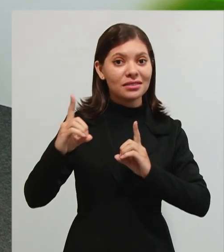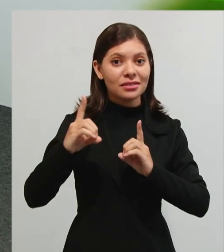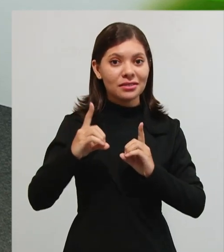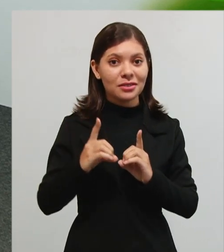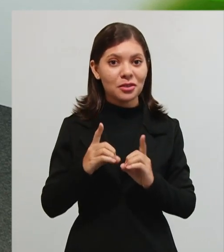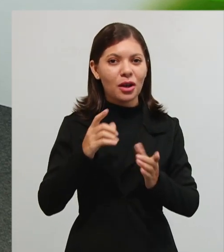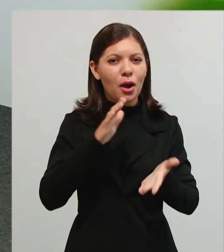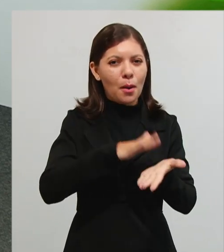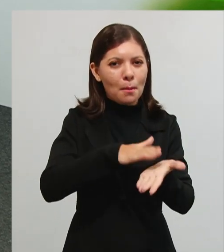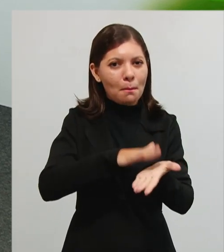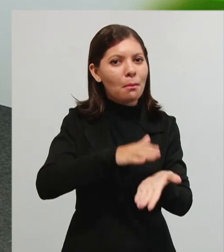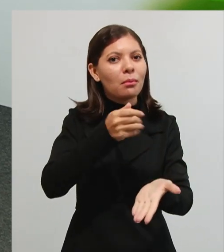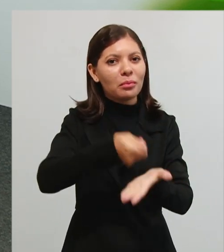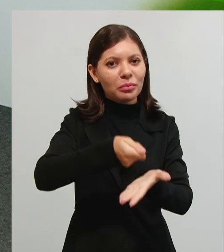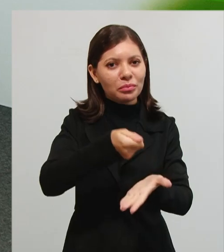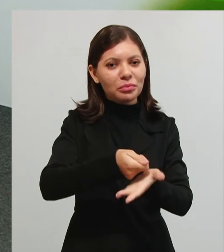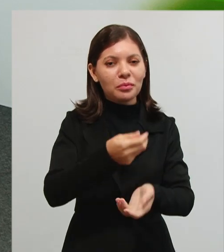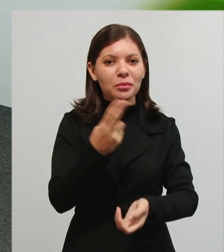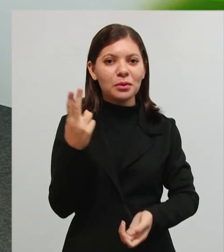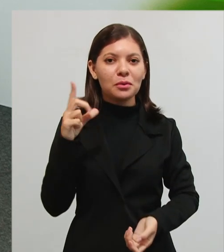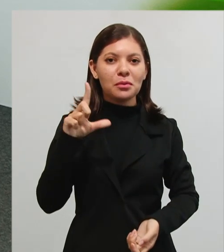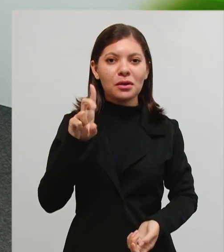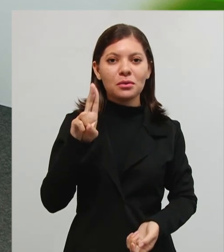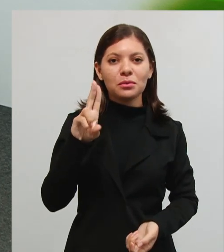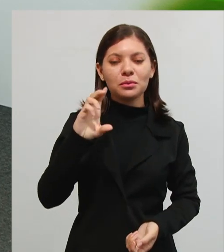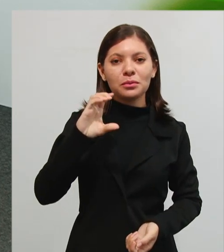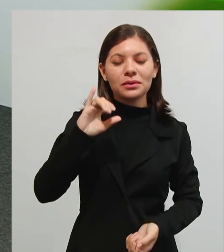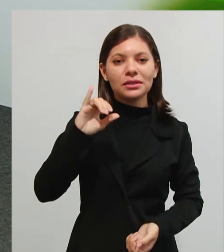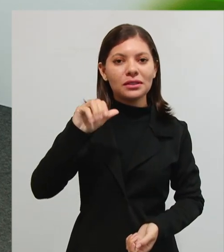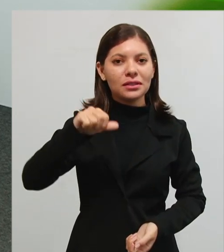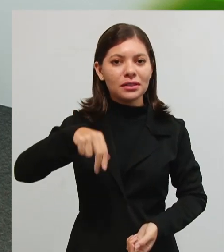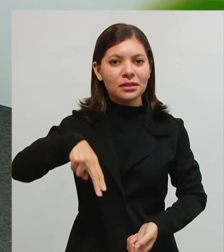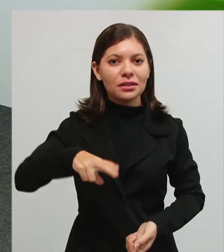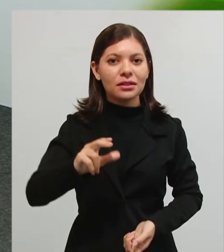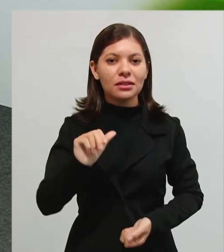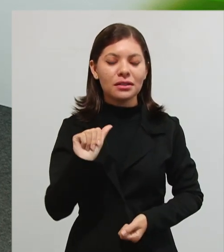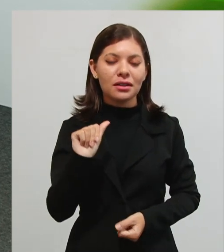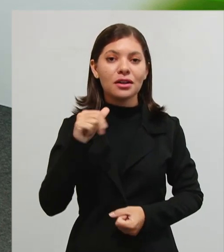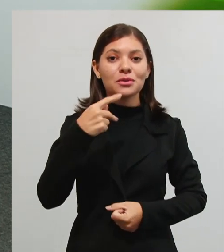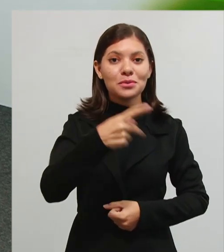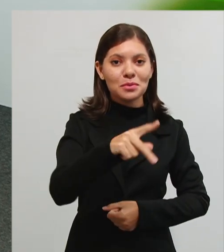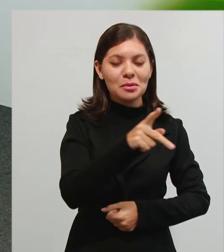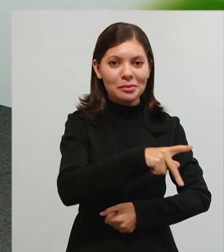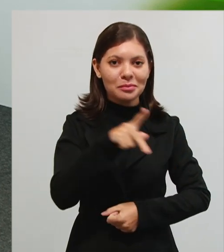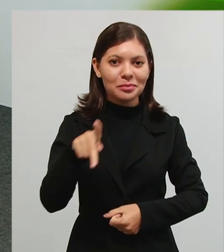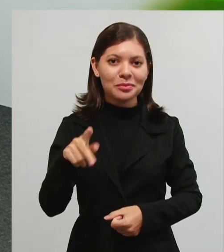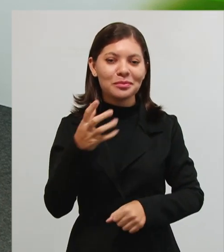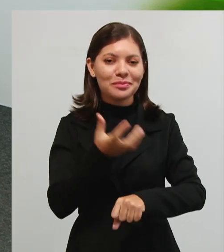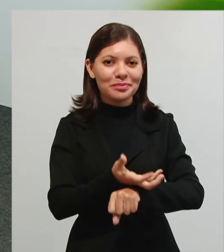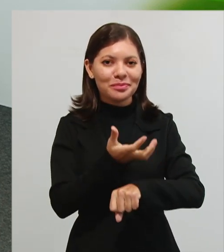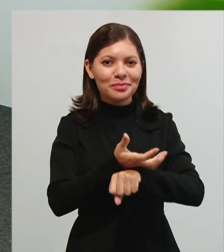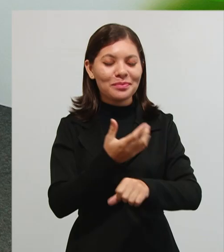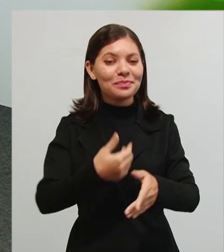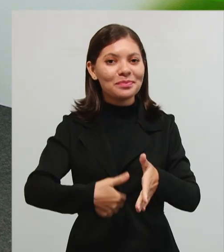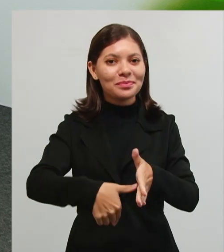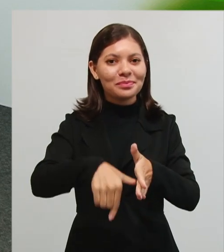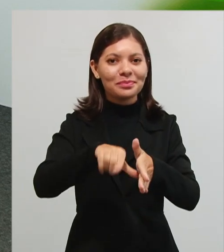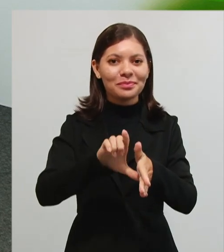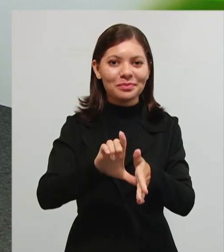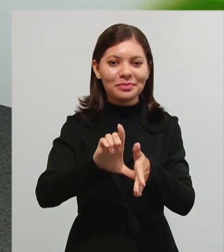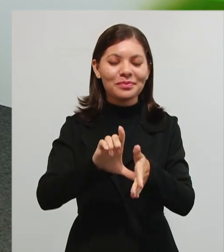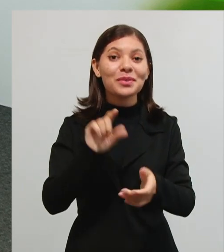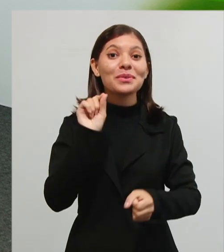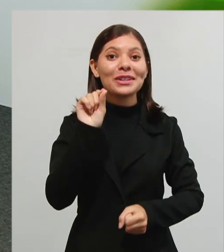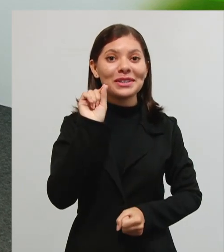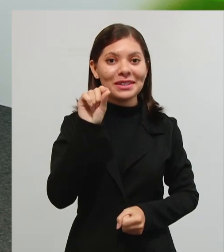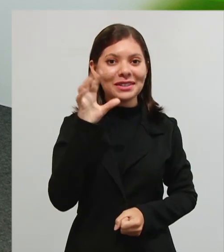e Cobrança. O meu nome é Luciana e eu serei a sua professora nessa disciplina. Mas antes de tudo, eu gostaria de fazer